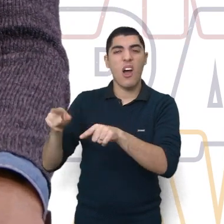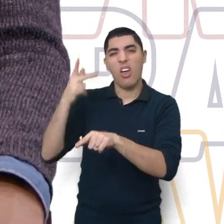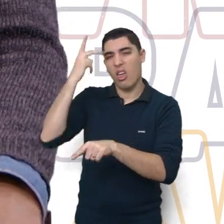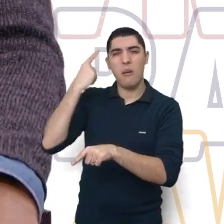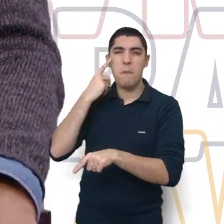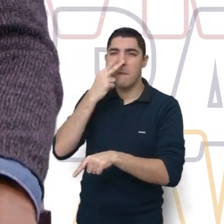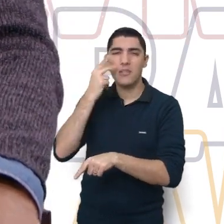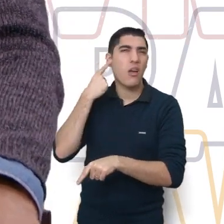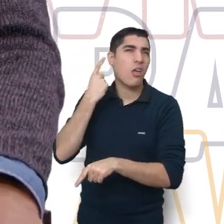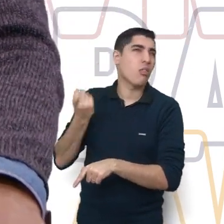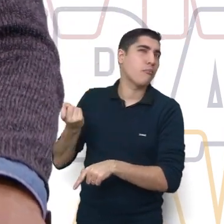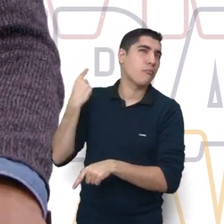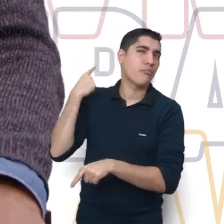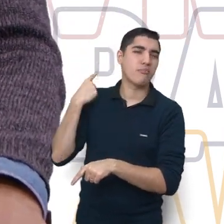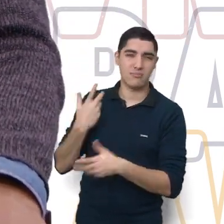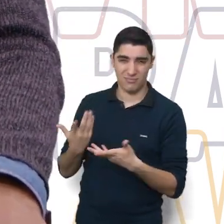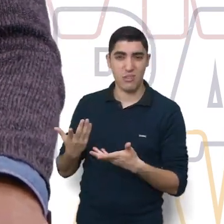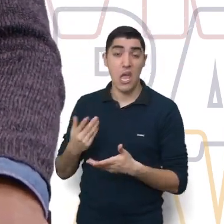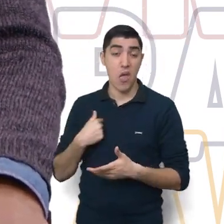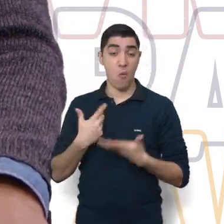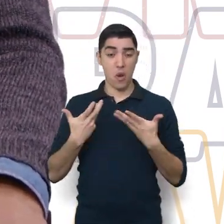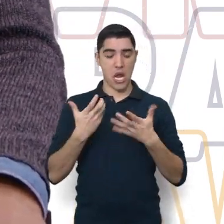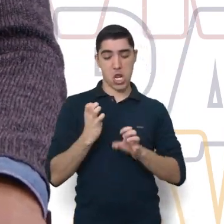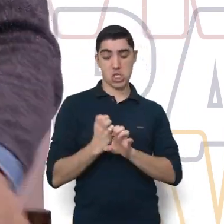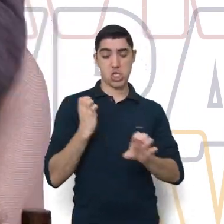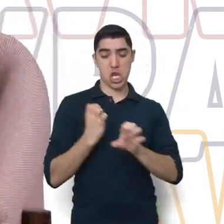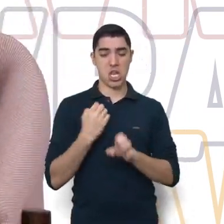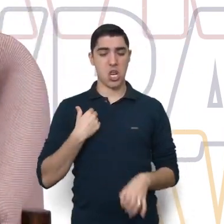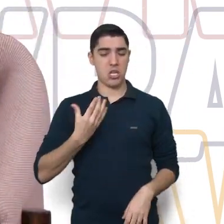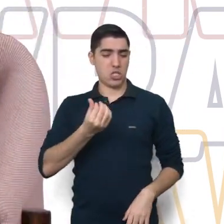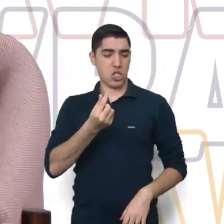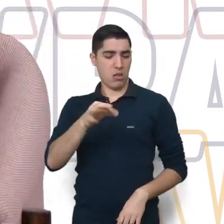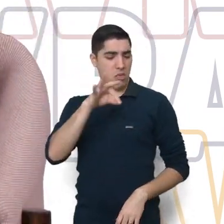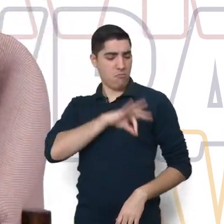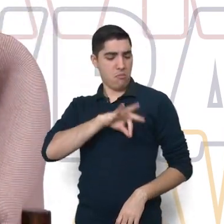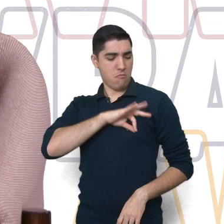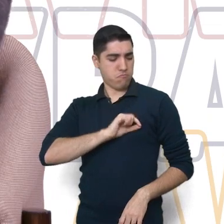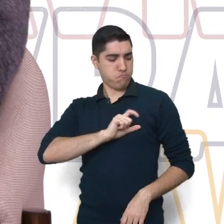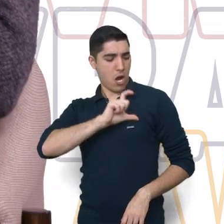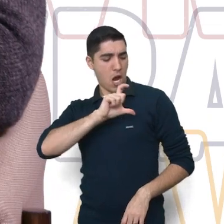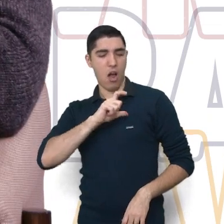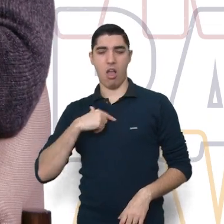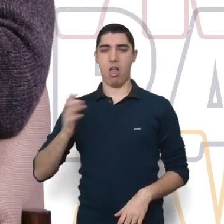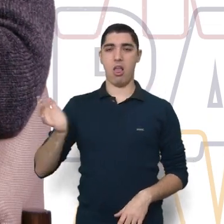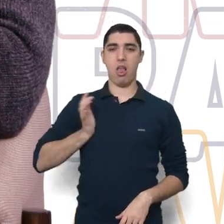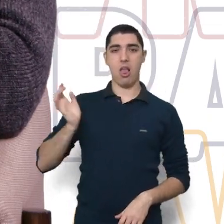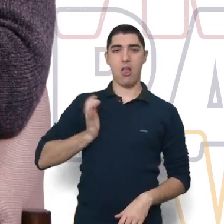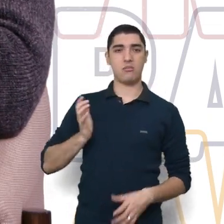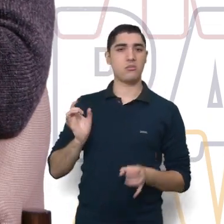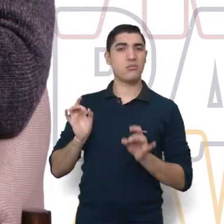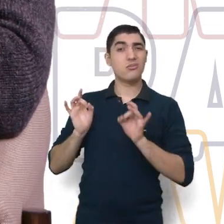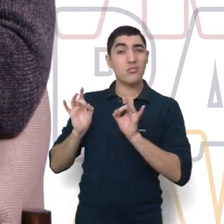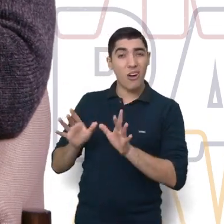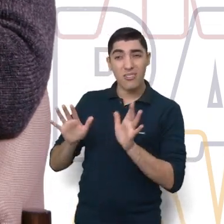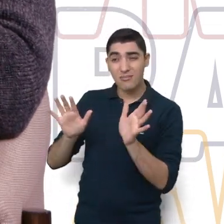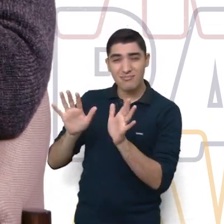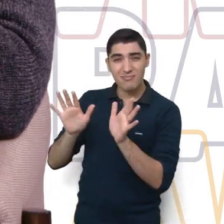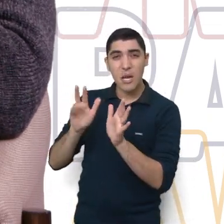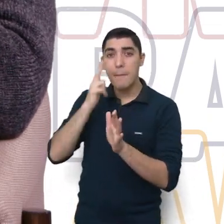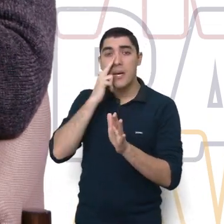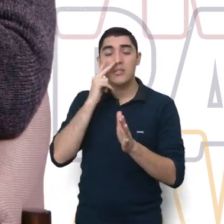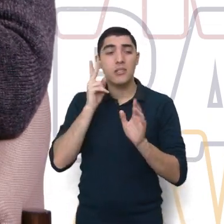ser um engenheiro para ganhar dinheiro e ficar rico ele a todo aqueles valores são trocados por uma lógica capitalista